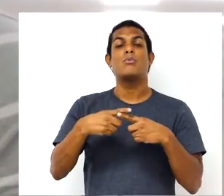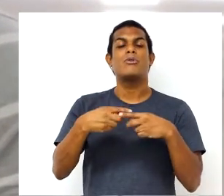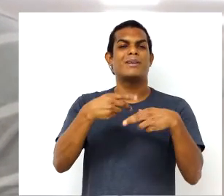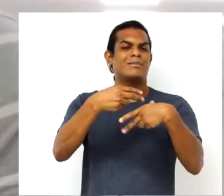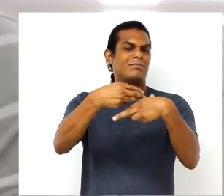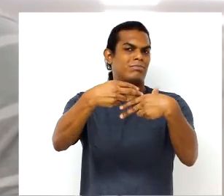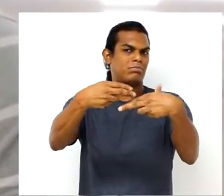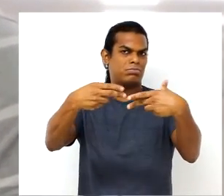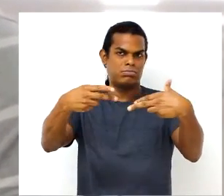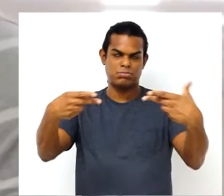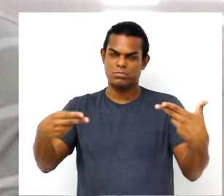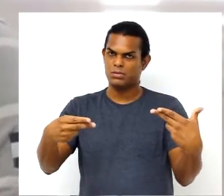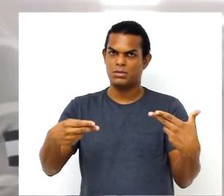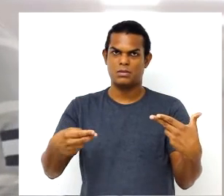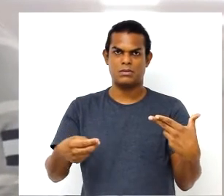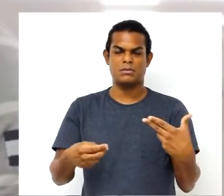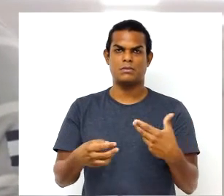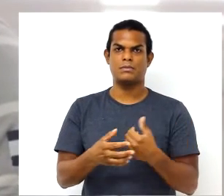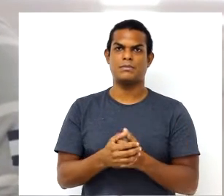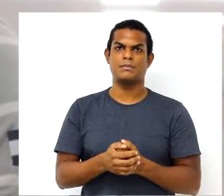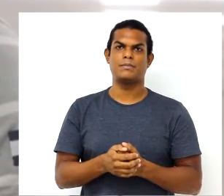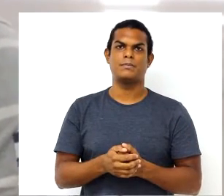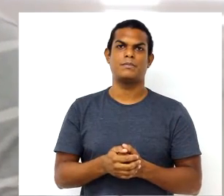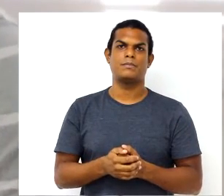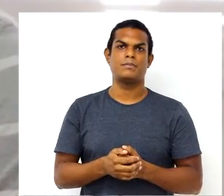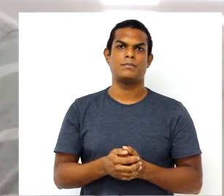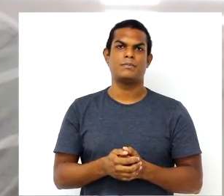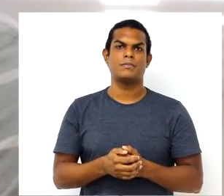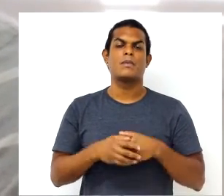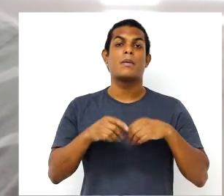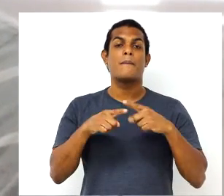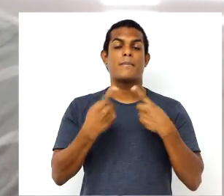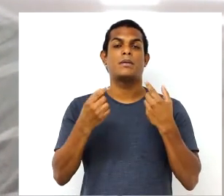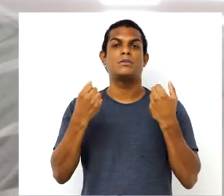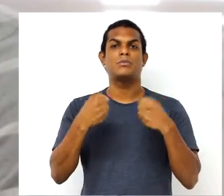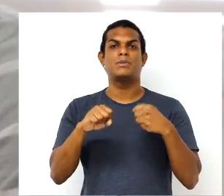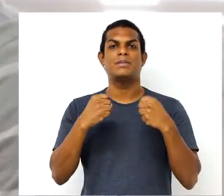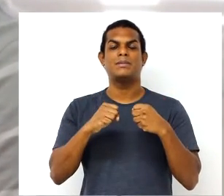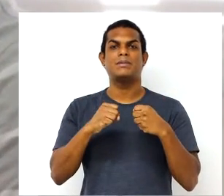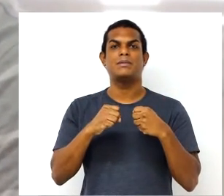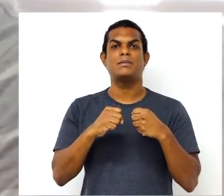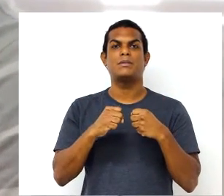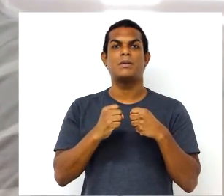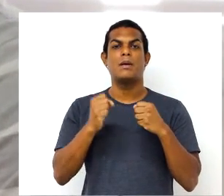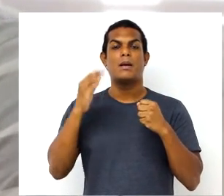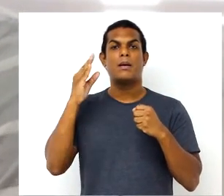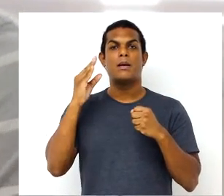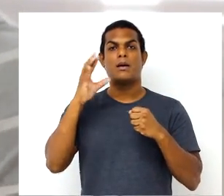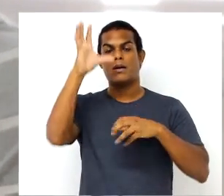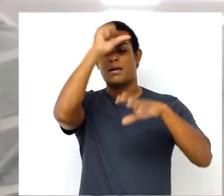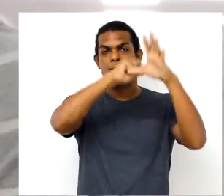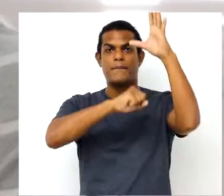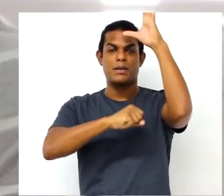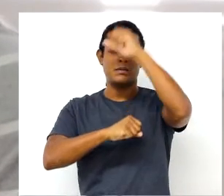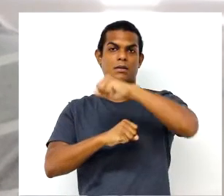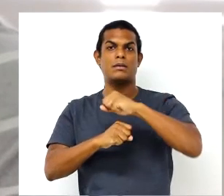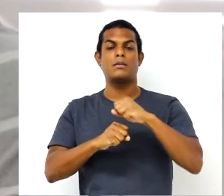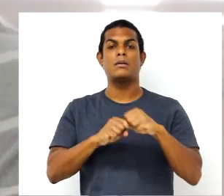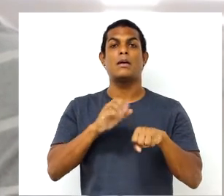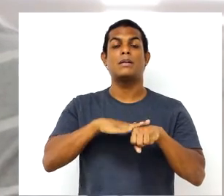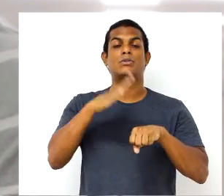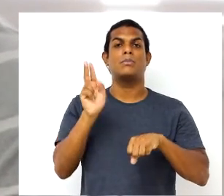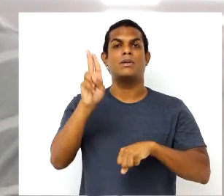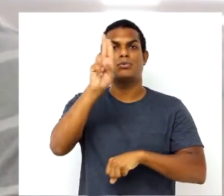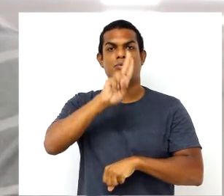de gêneros textuais seja infinita, a gente tem que dar maior atenção àquelas que circulam no nosso entorno, nesse